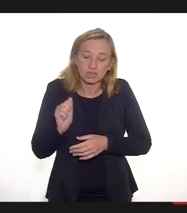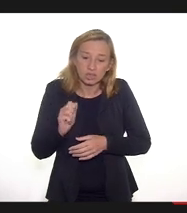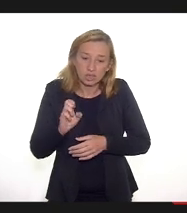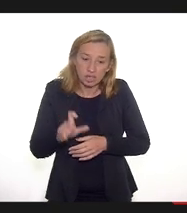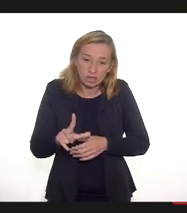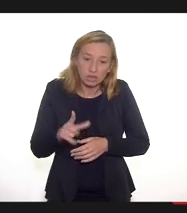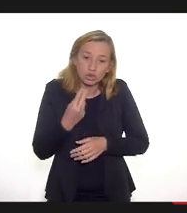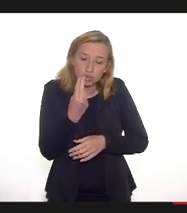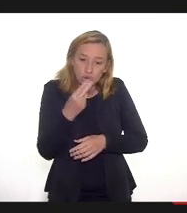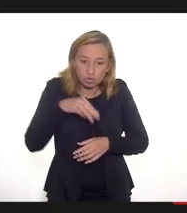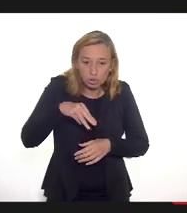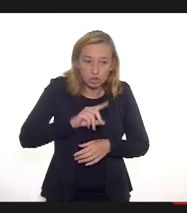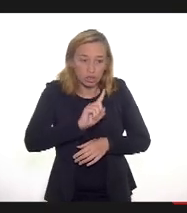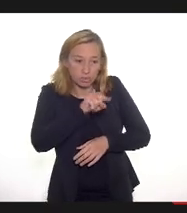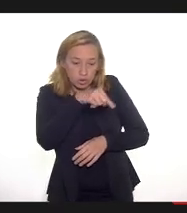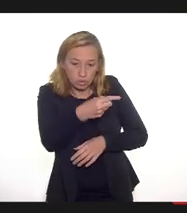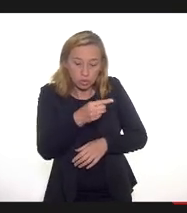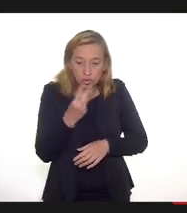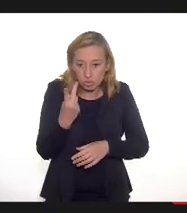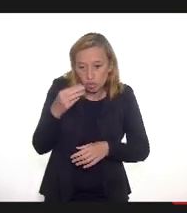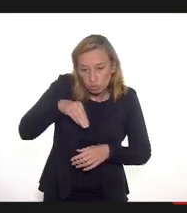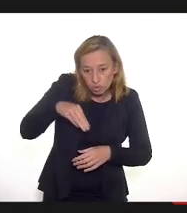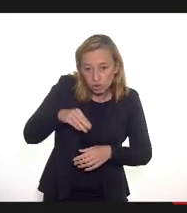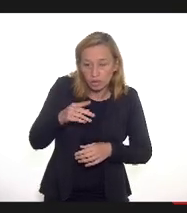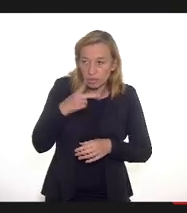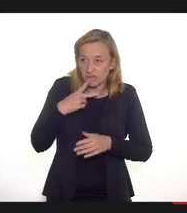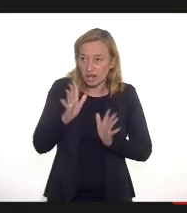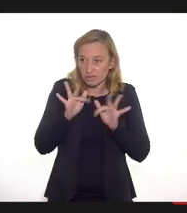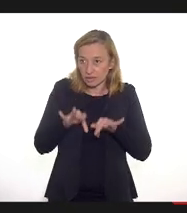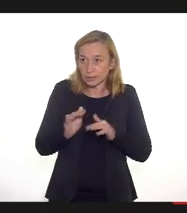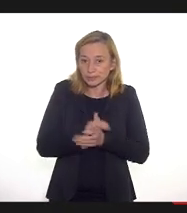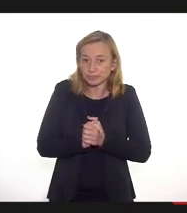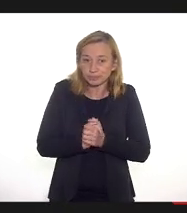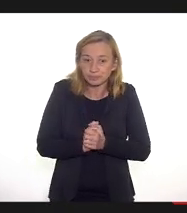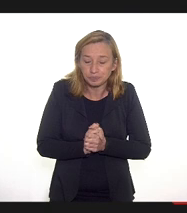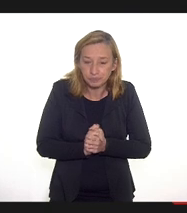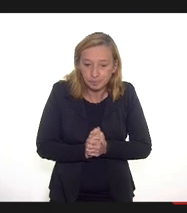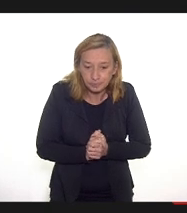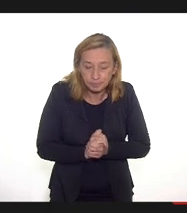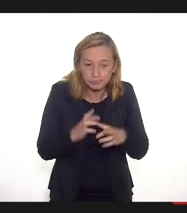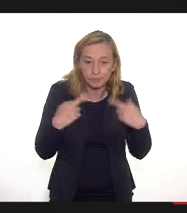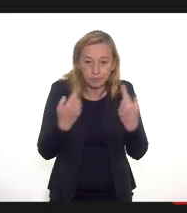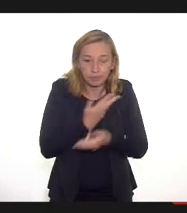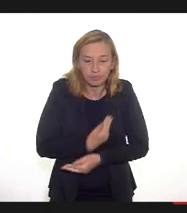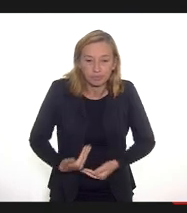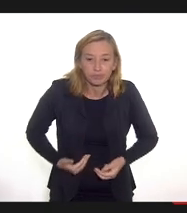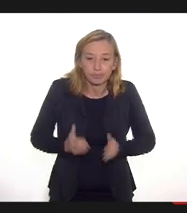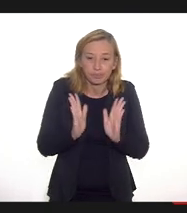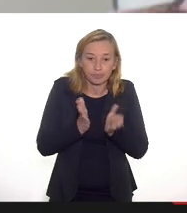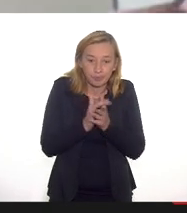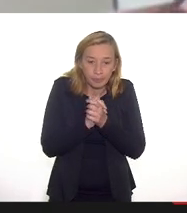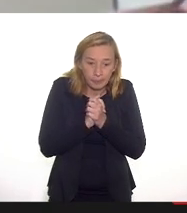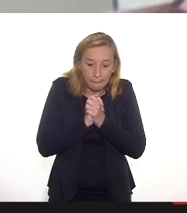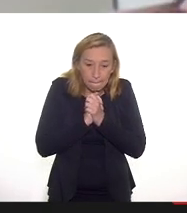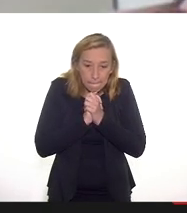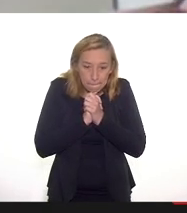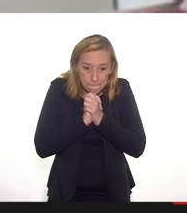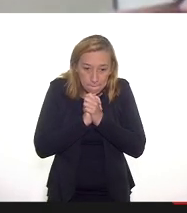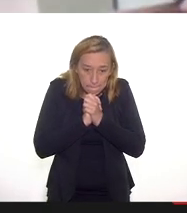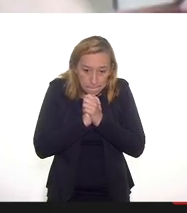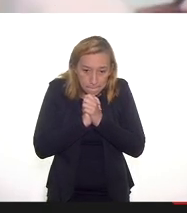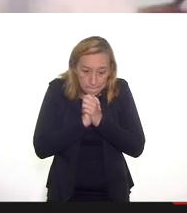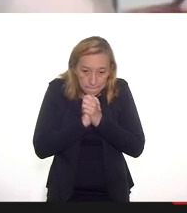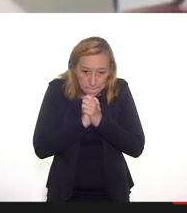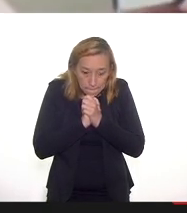aqui, onde seria dele, depois o Jeff falar 2 minutinhos para poder fechar essa fala da FENET aqui na audiência hoje. Tranquilo?